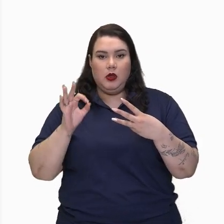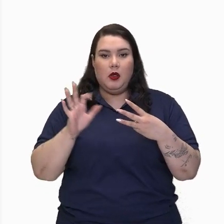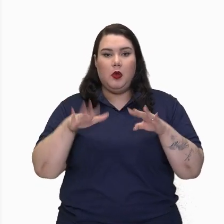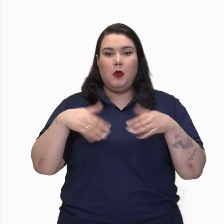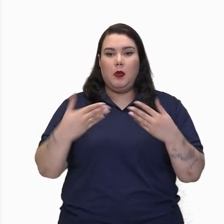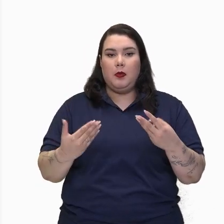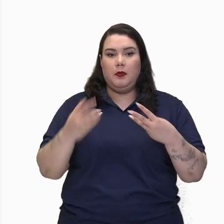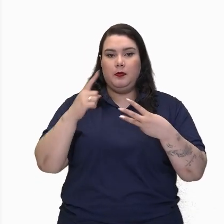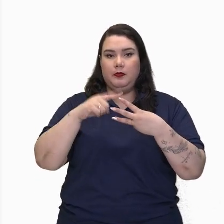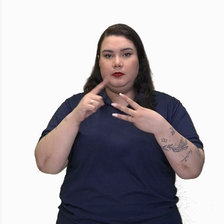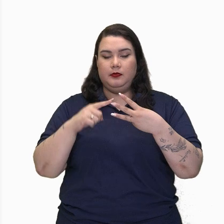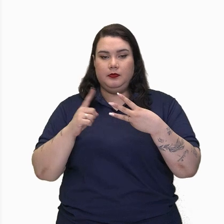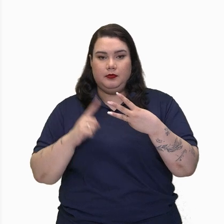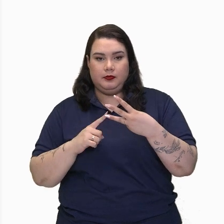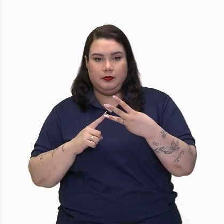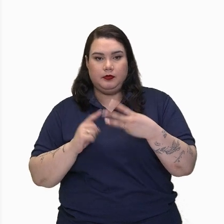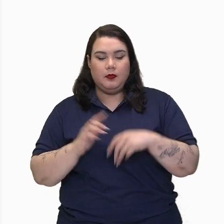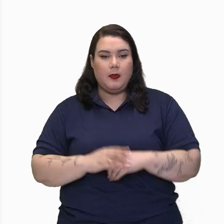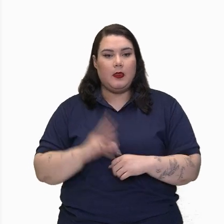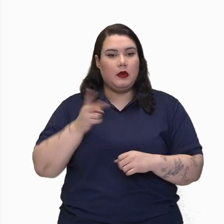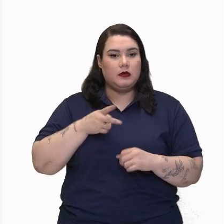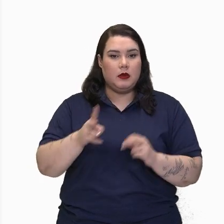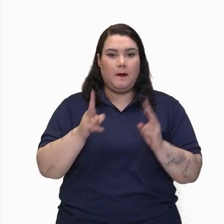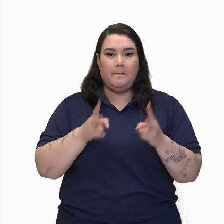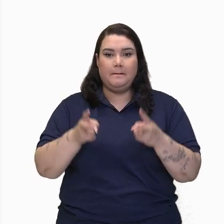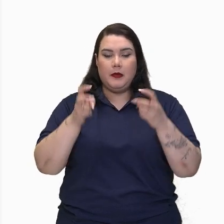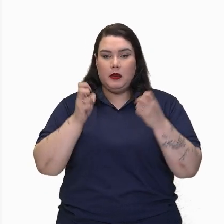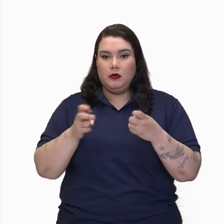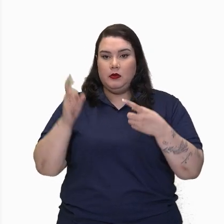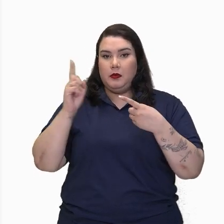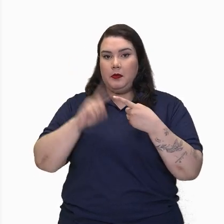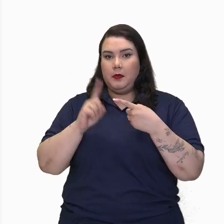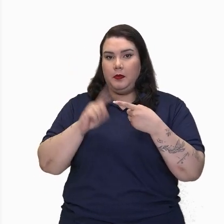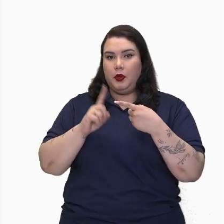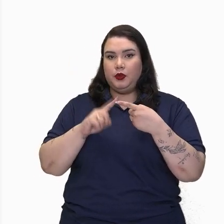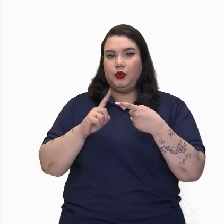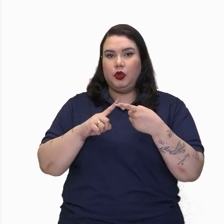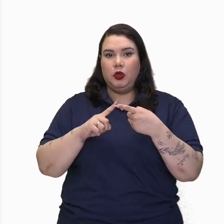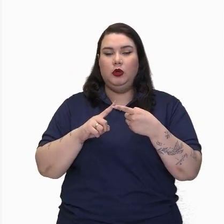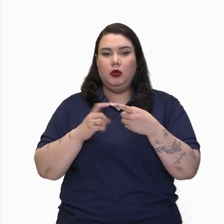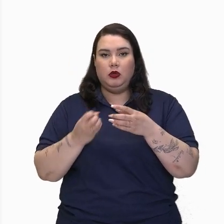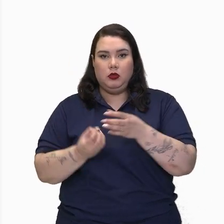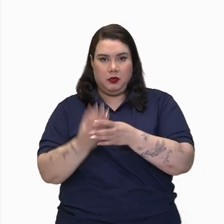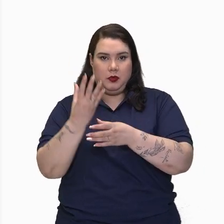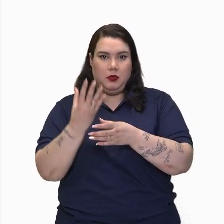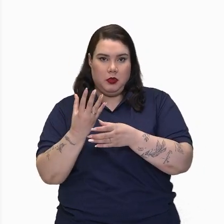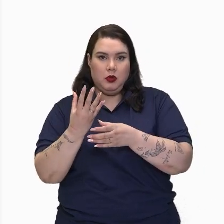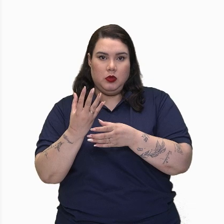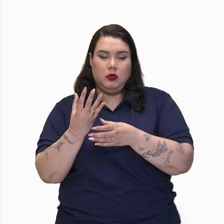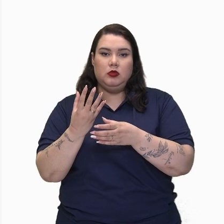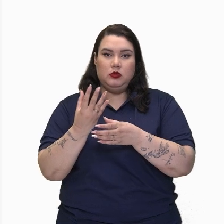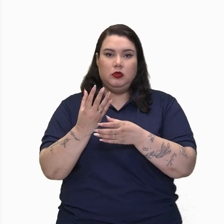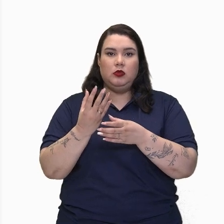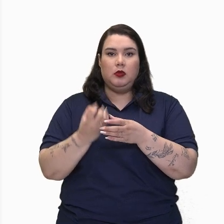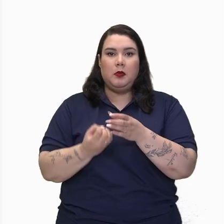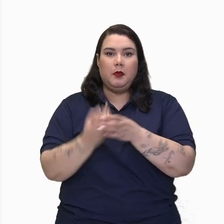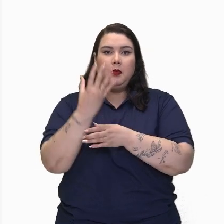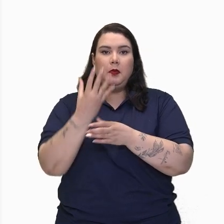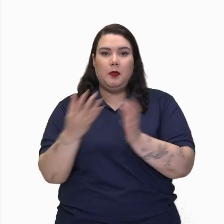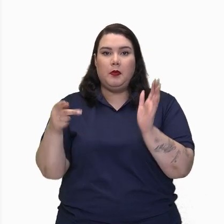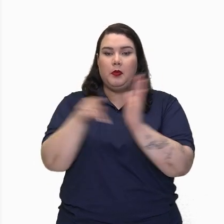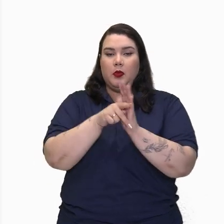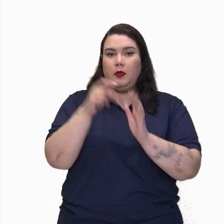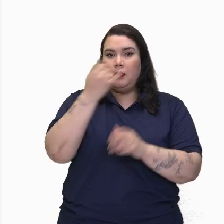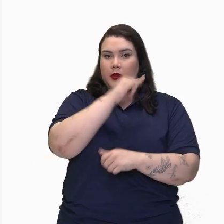os níveis tróficos? Eu vou sempre observar um ser vivo que vai ser produtor E o próprio nome ali já representa para